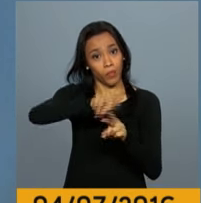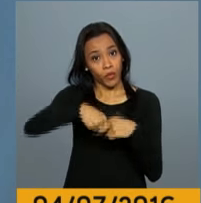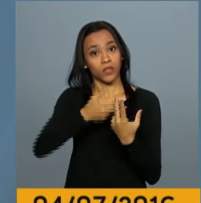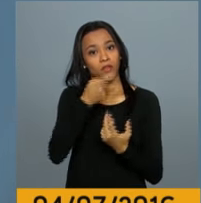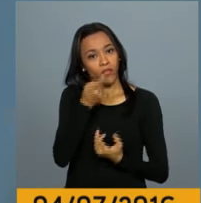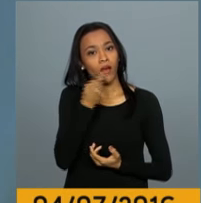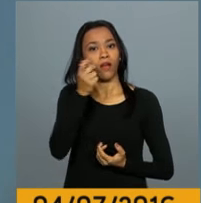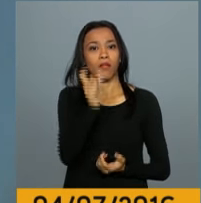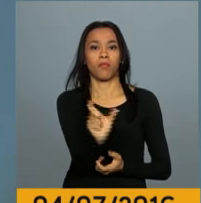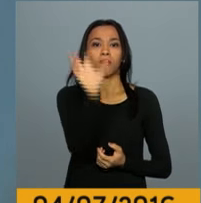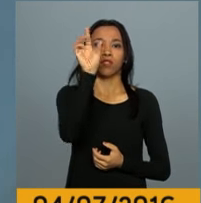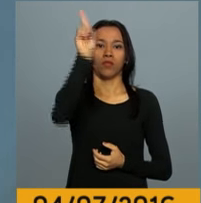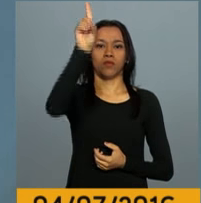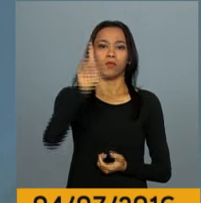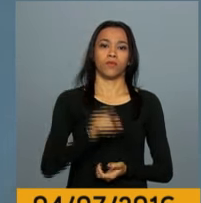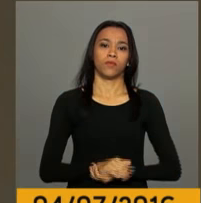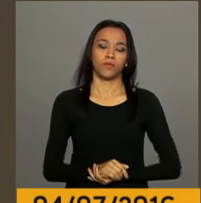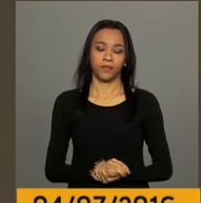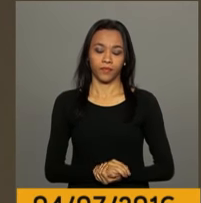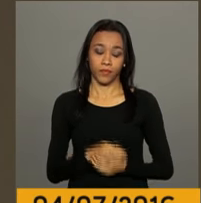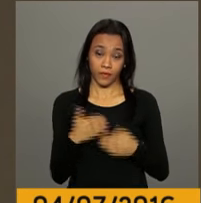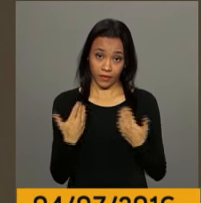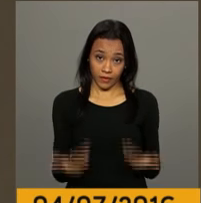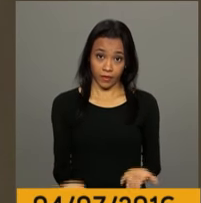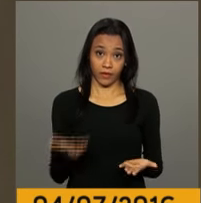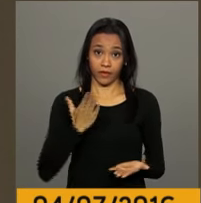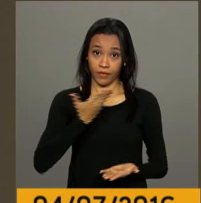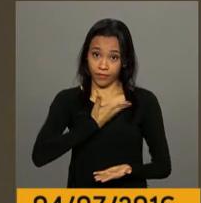Deus. Então, meus amigos,